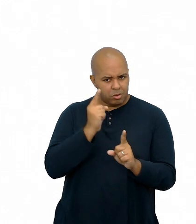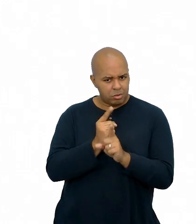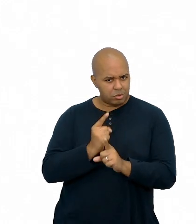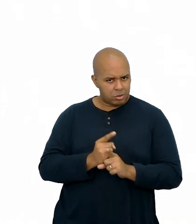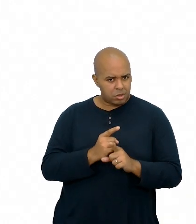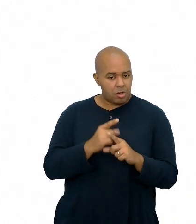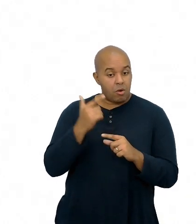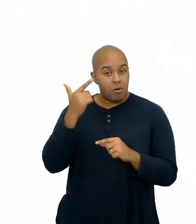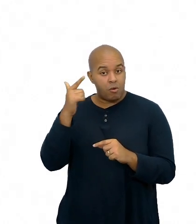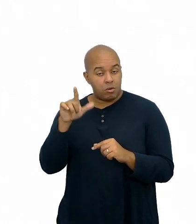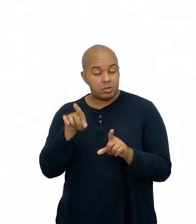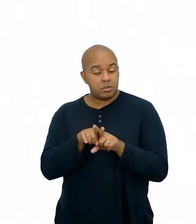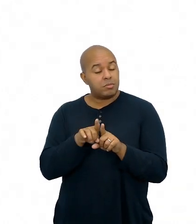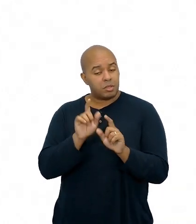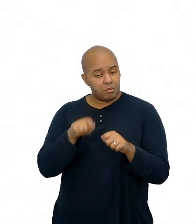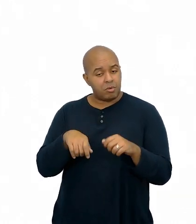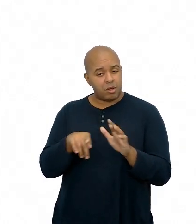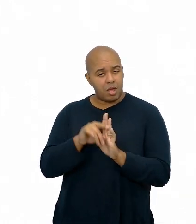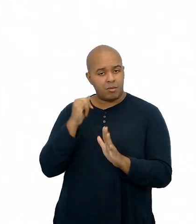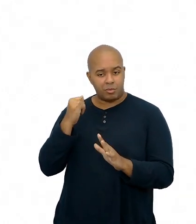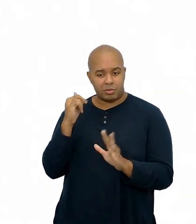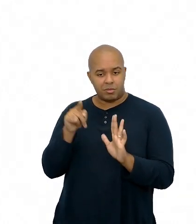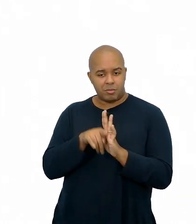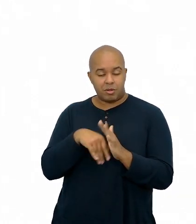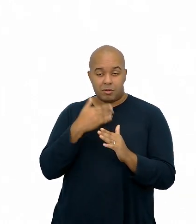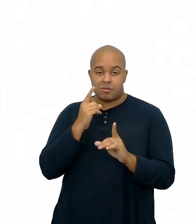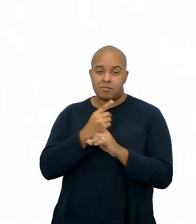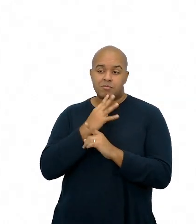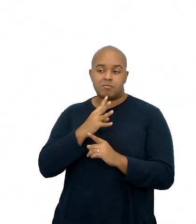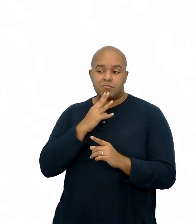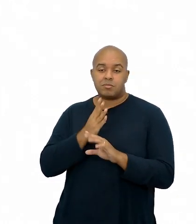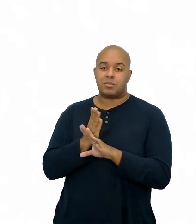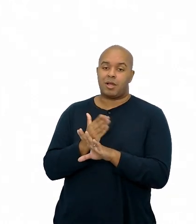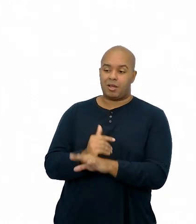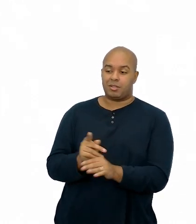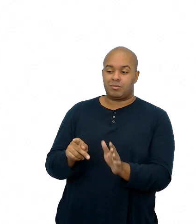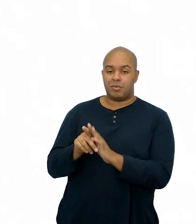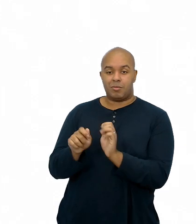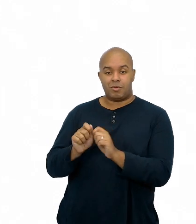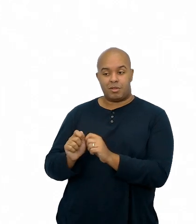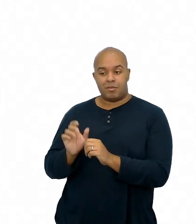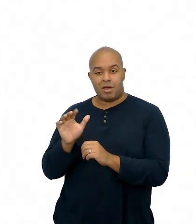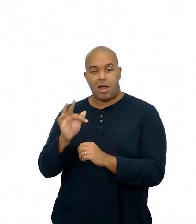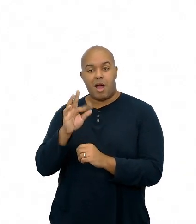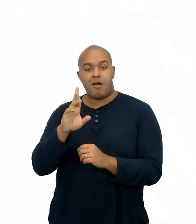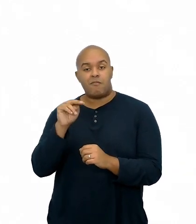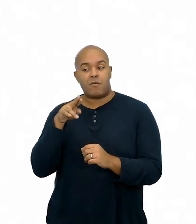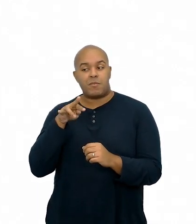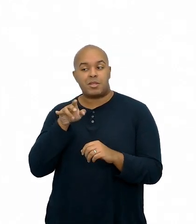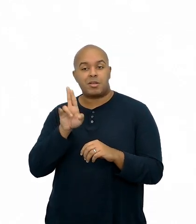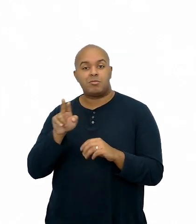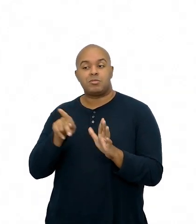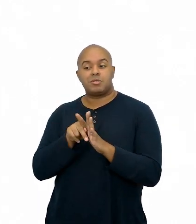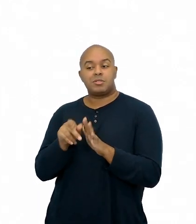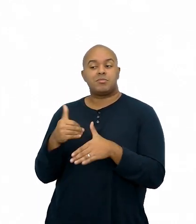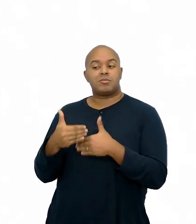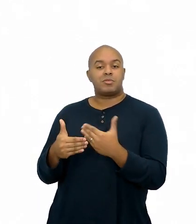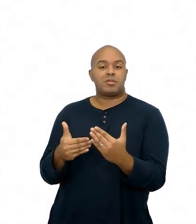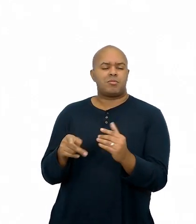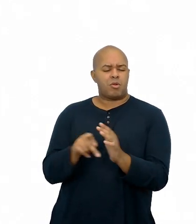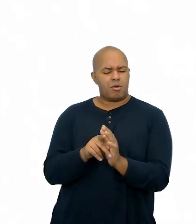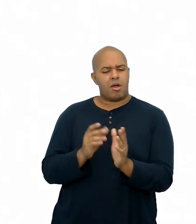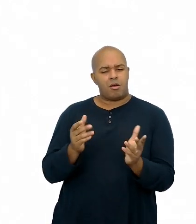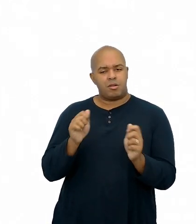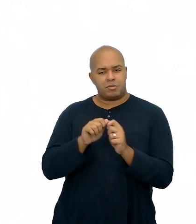encontrar outras e que serão importantes conhecê-las antecipadamente para fomentar o uso desse procedimento